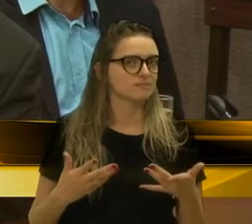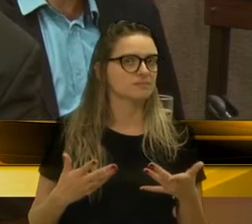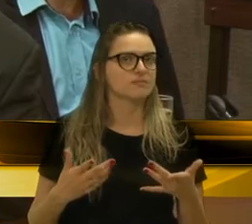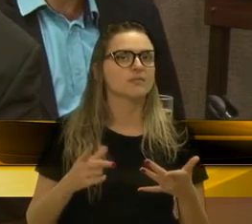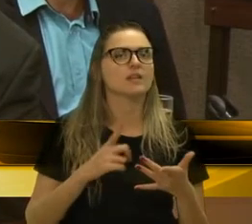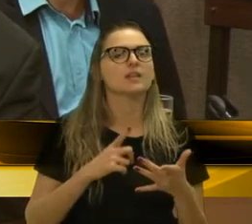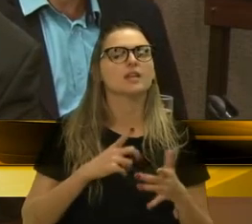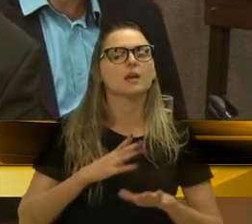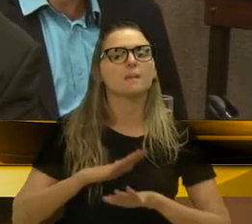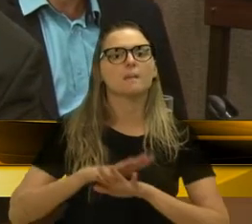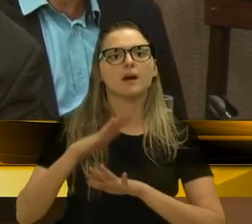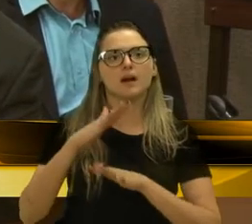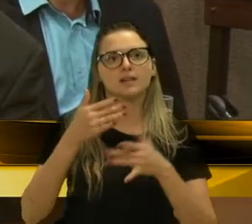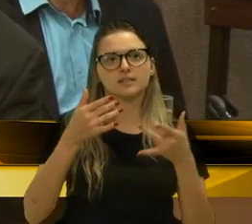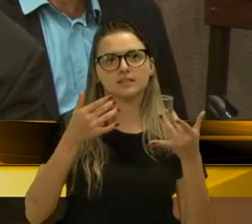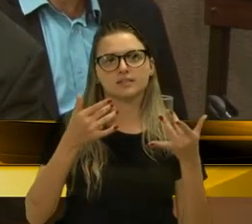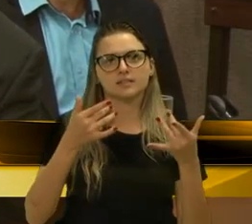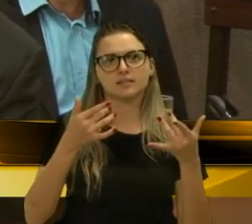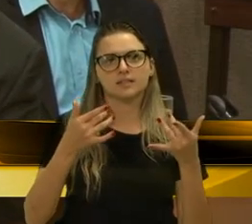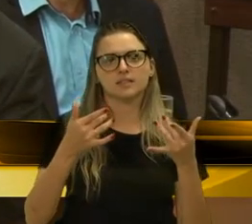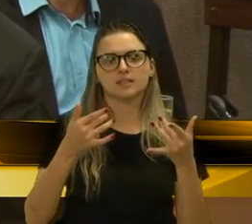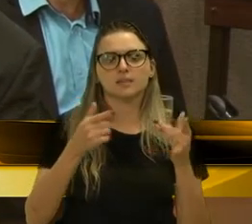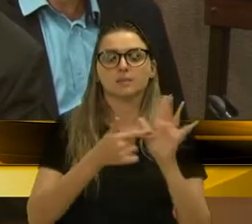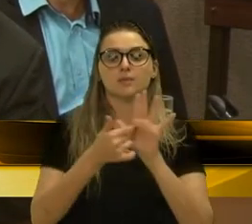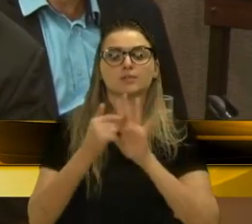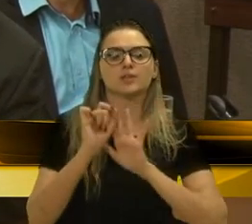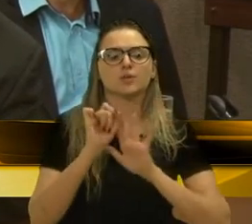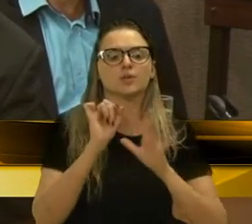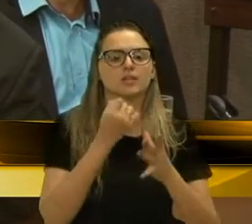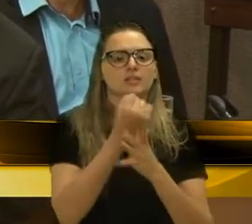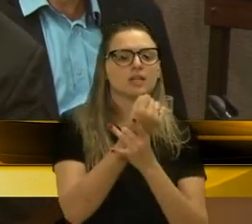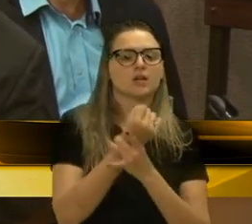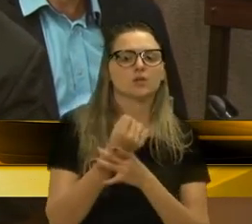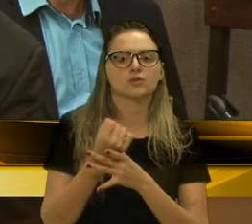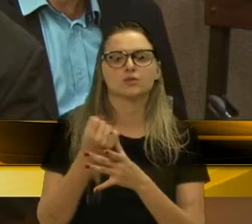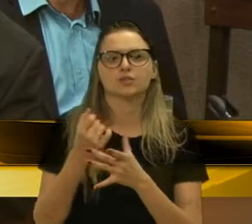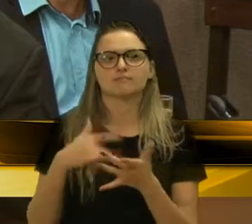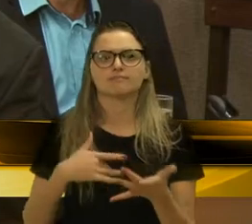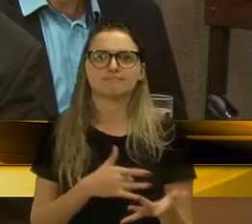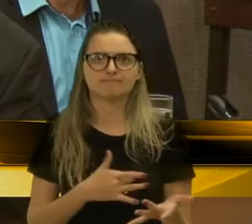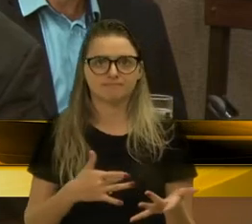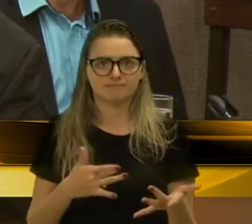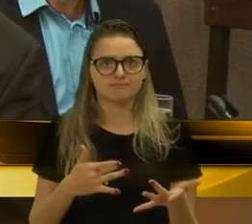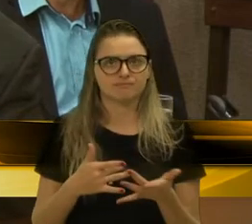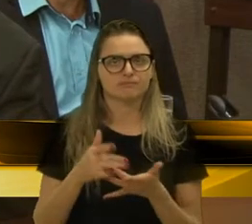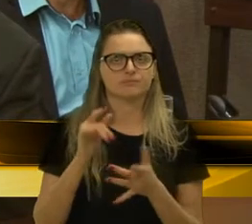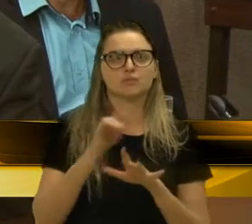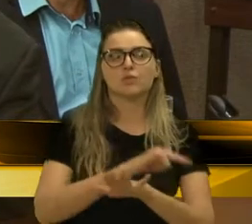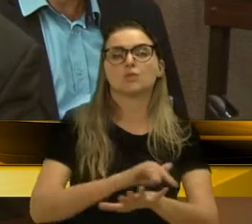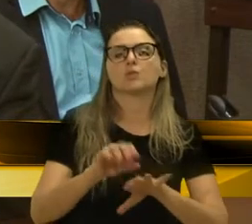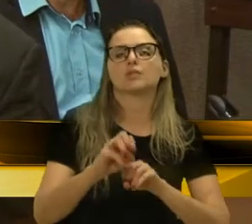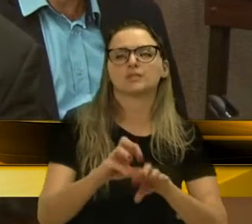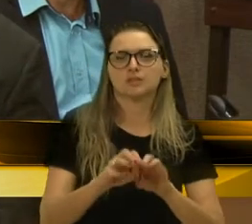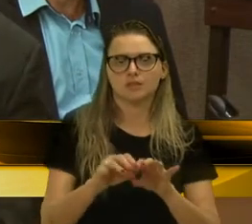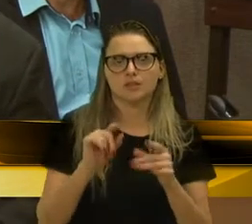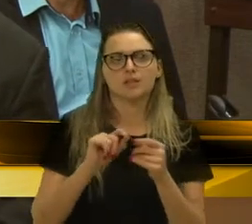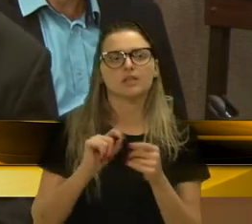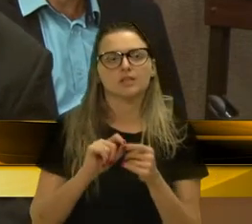ampliar para a gente da área específica da saúde, da segurança, da educação, onde foi celebrado